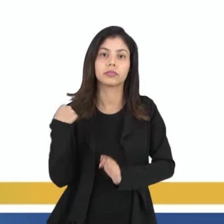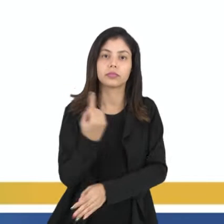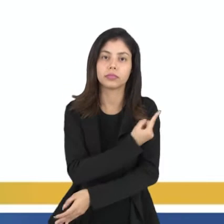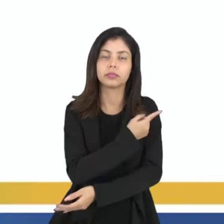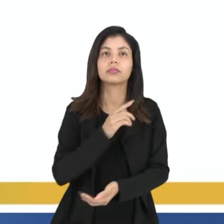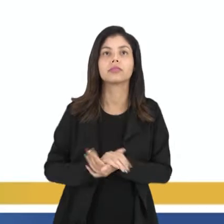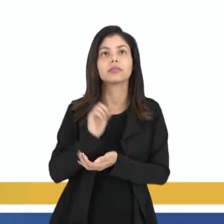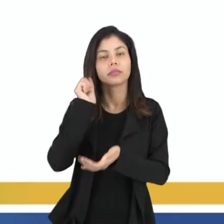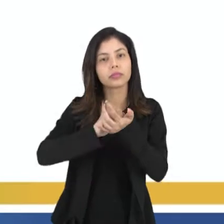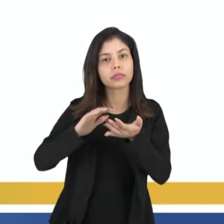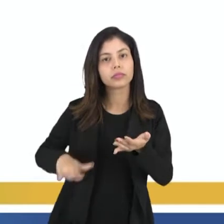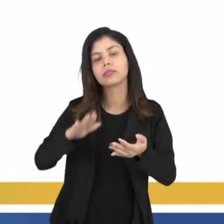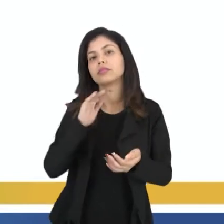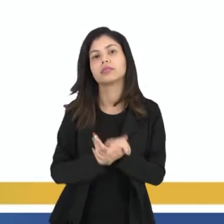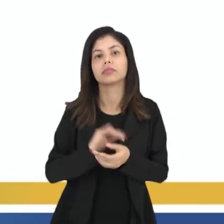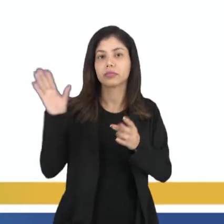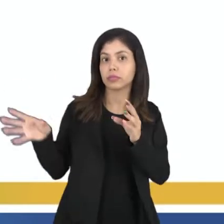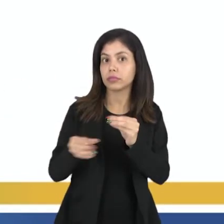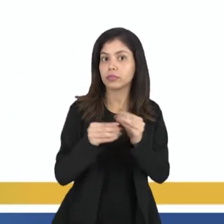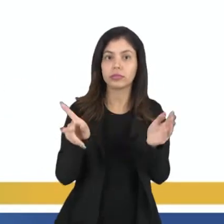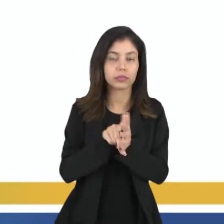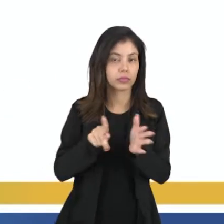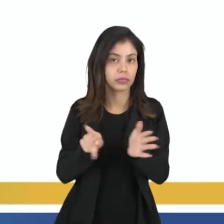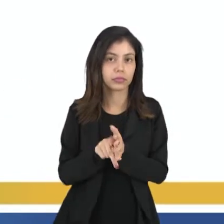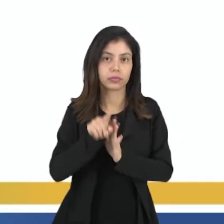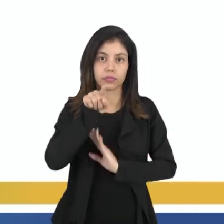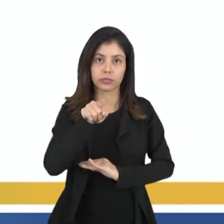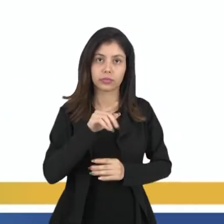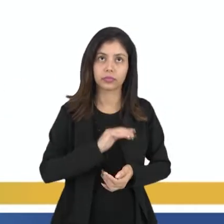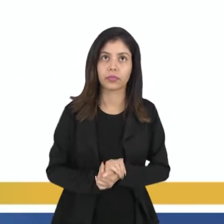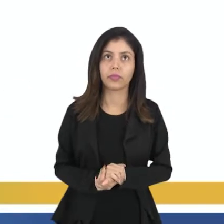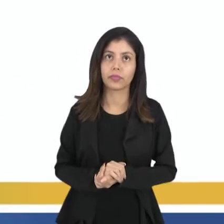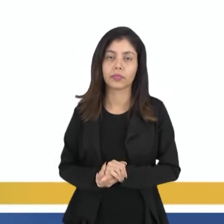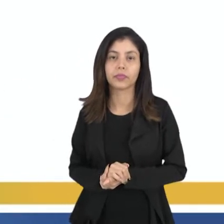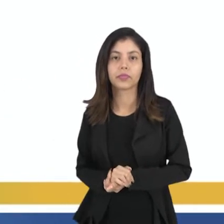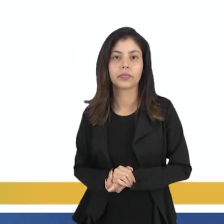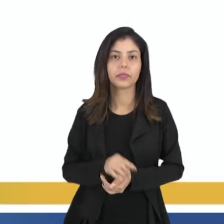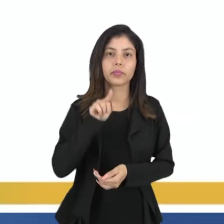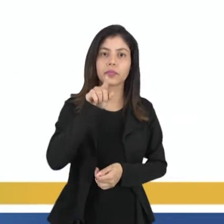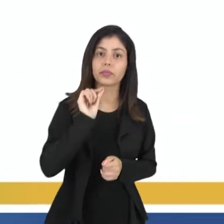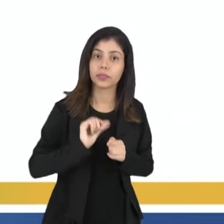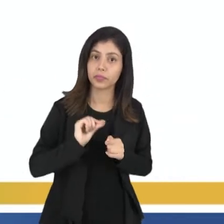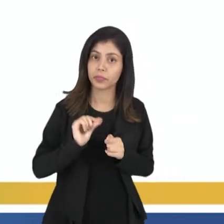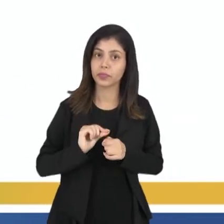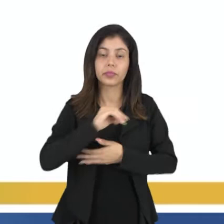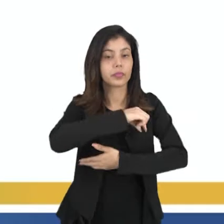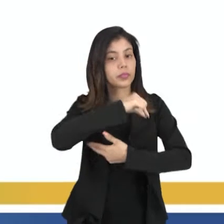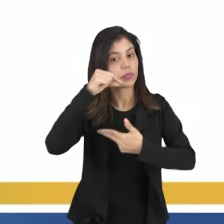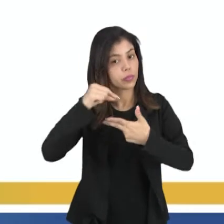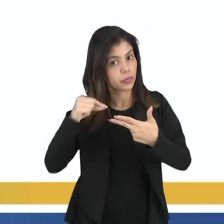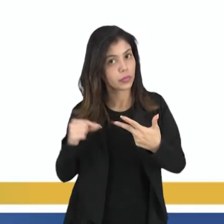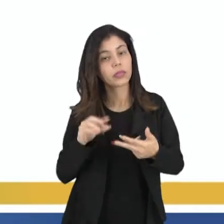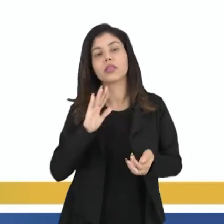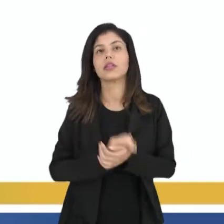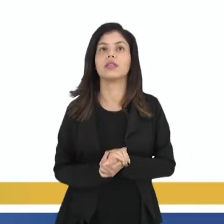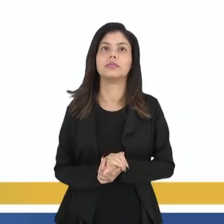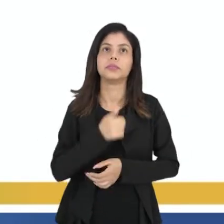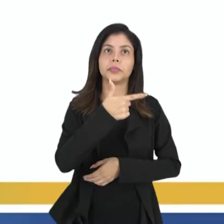nosso exercitando, que inclusive esta questão, ela fez parte do Enem